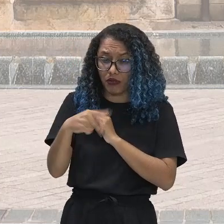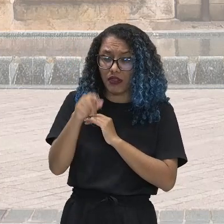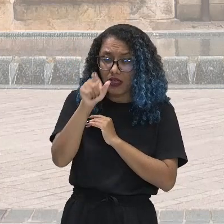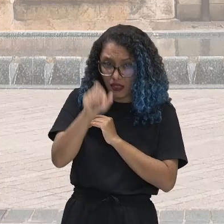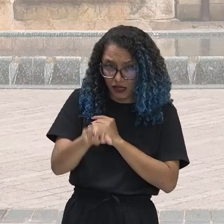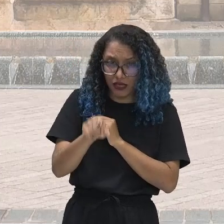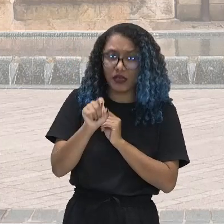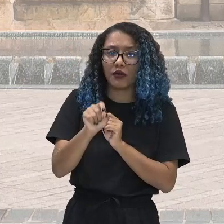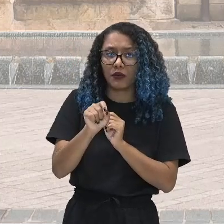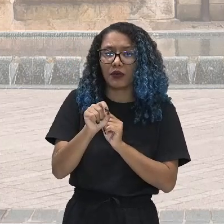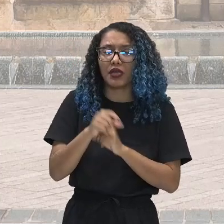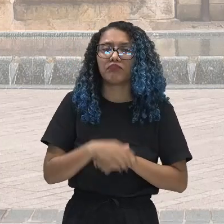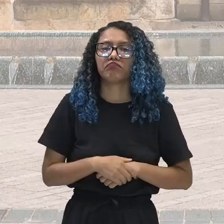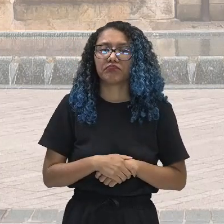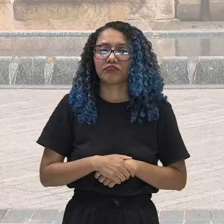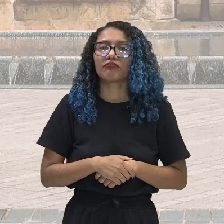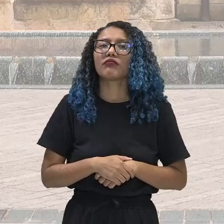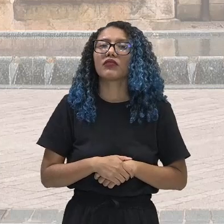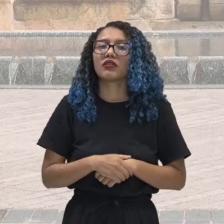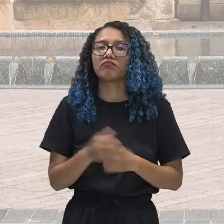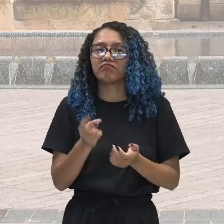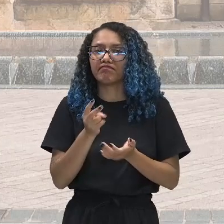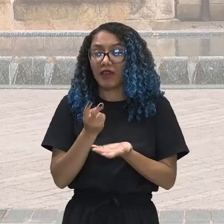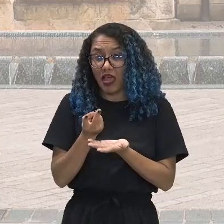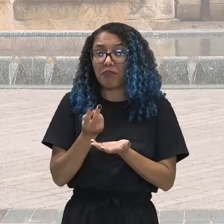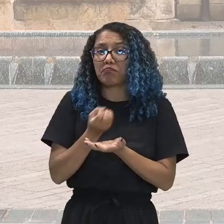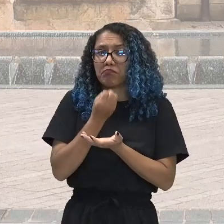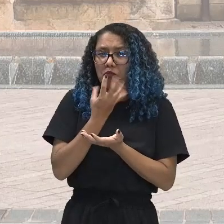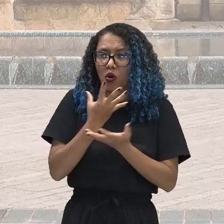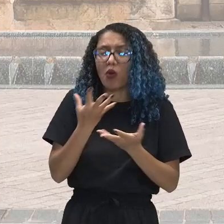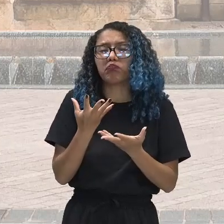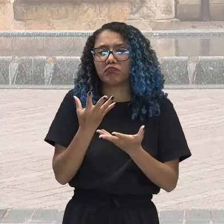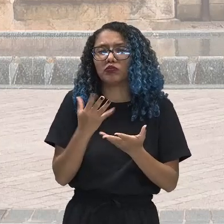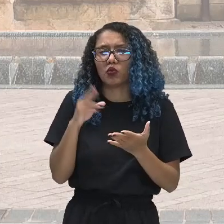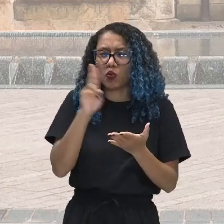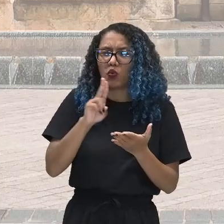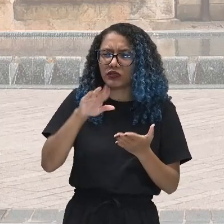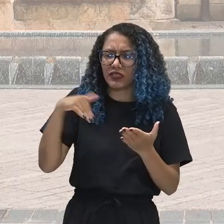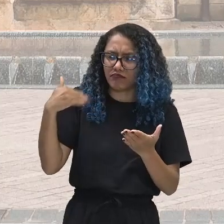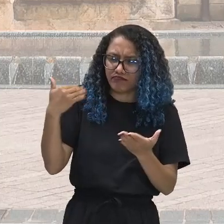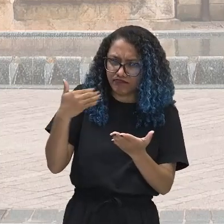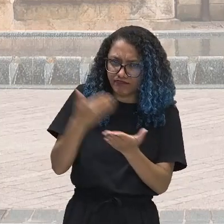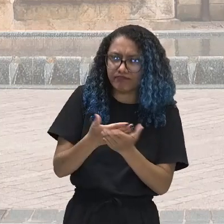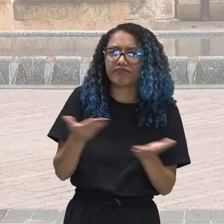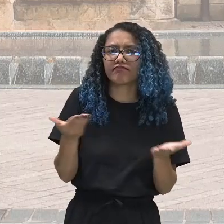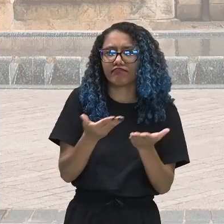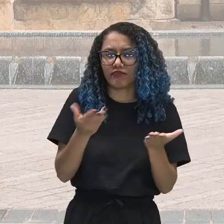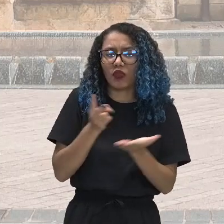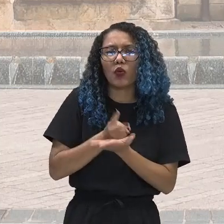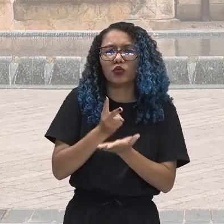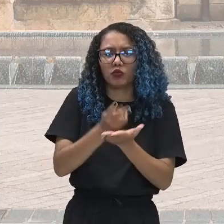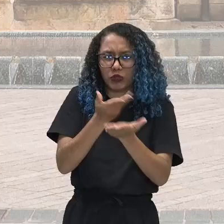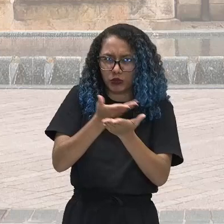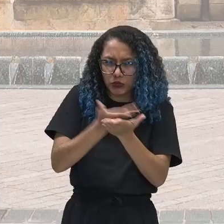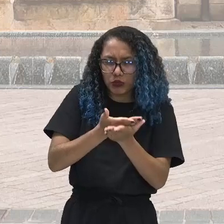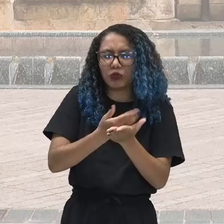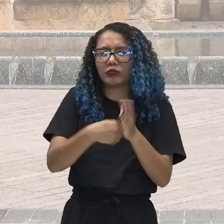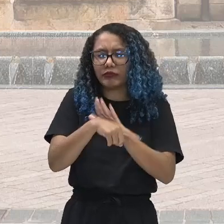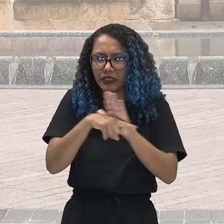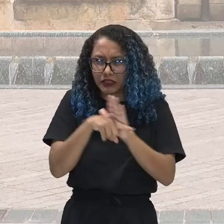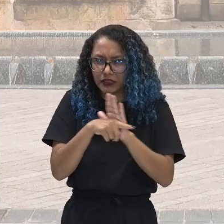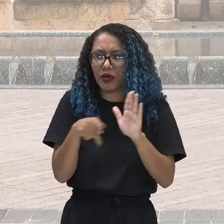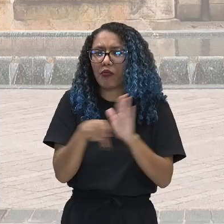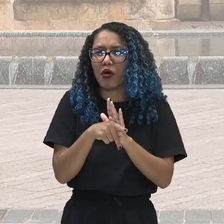continua válido até os dias atuais. E também significa que todos os sociólogos